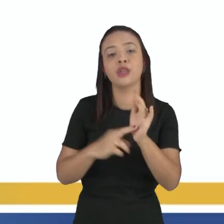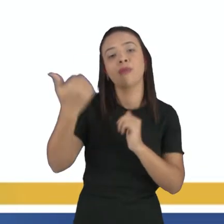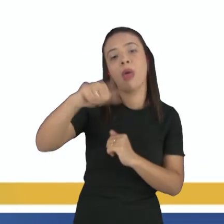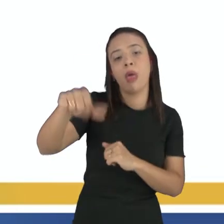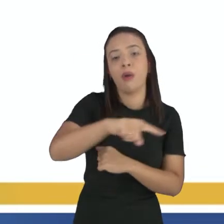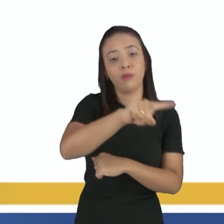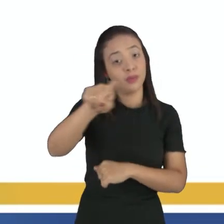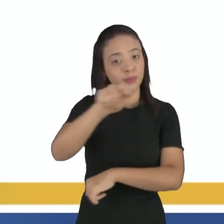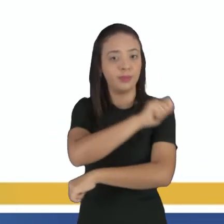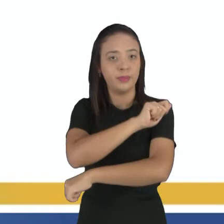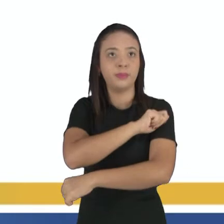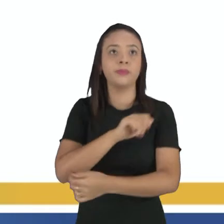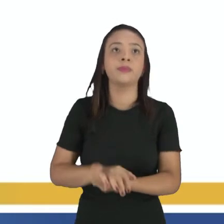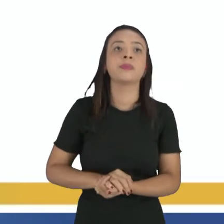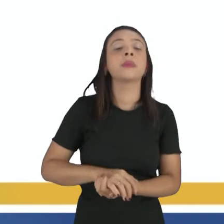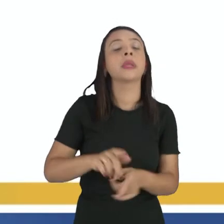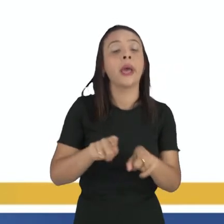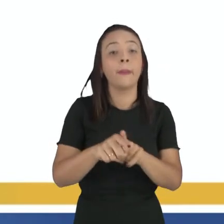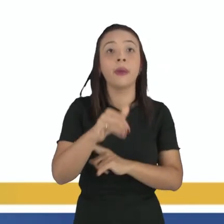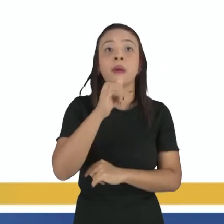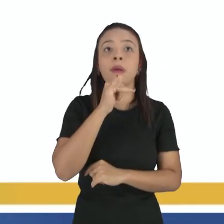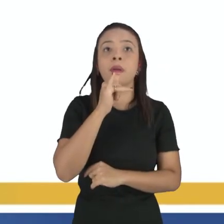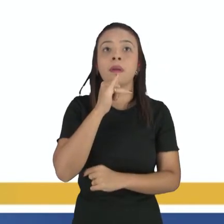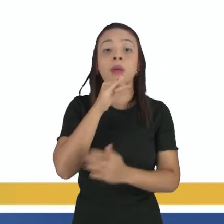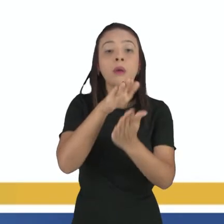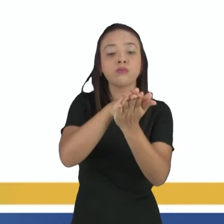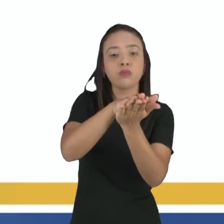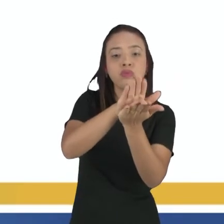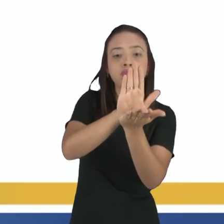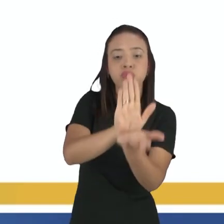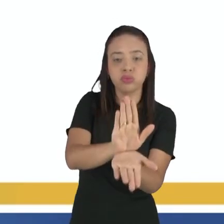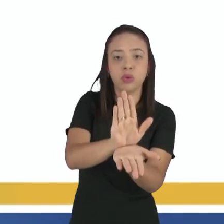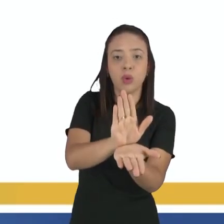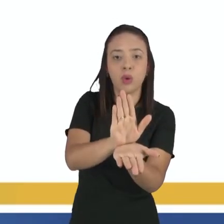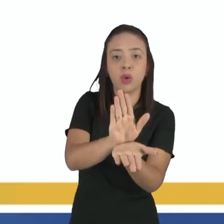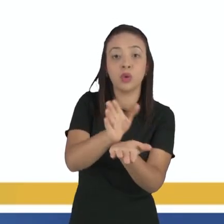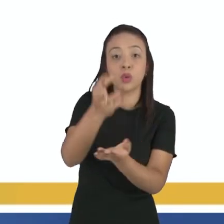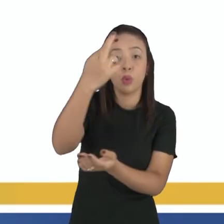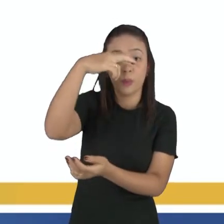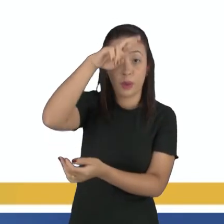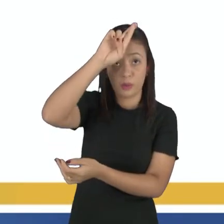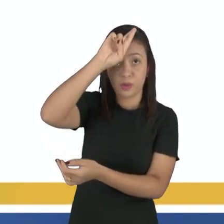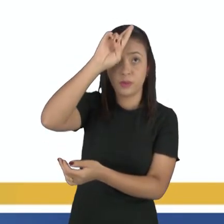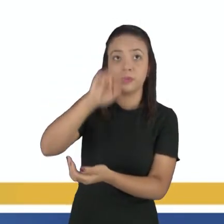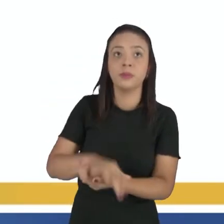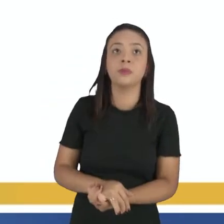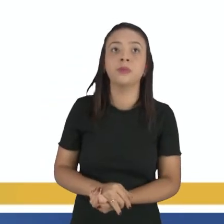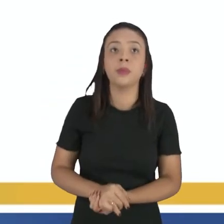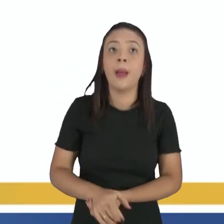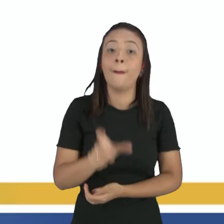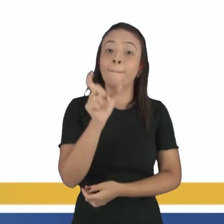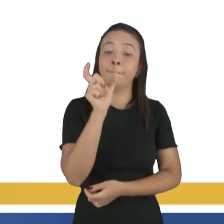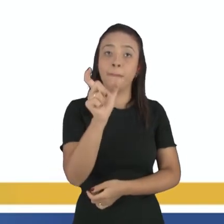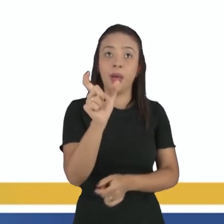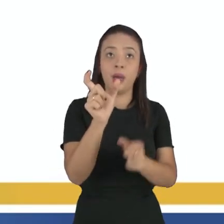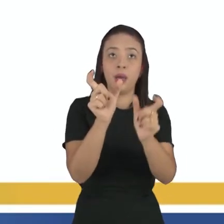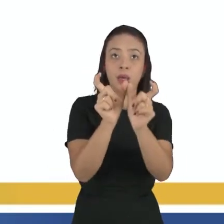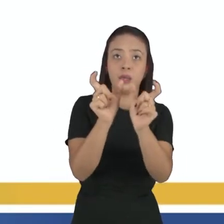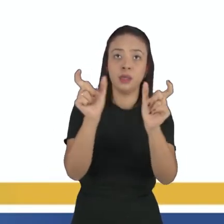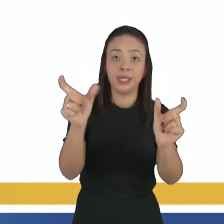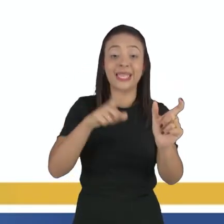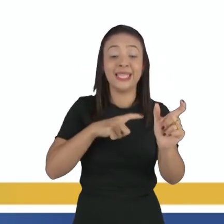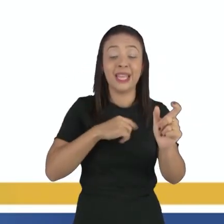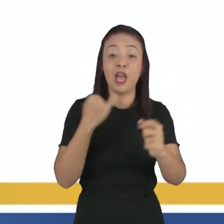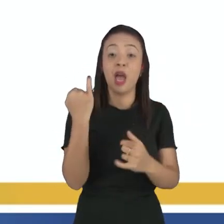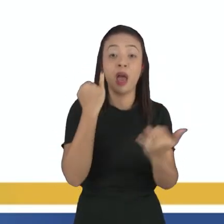aí nós temos um exemplo do texto A Sombra do meio-dia em que eu proponho o seguinte o fragmento que contém